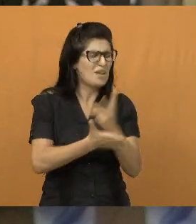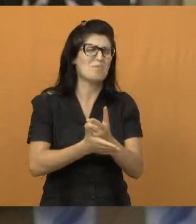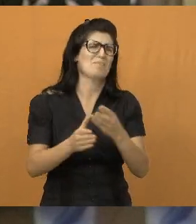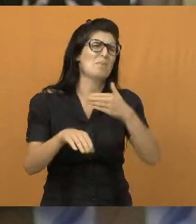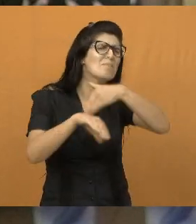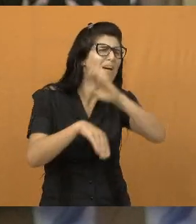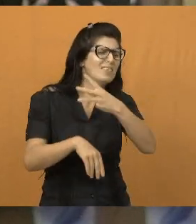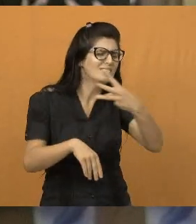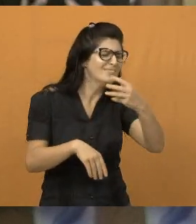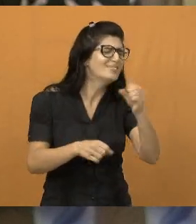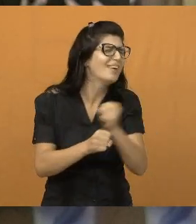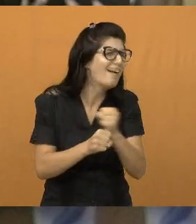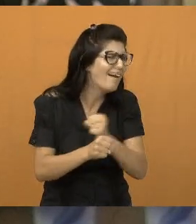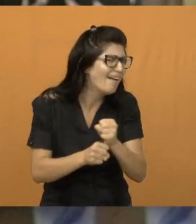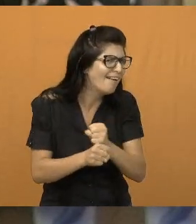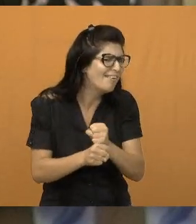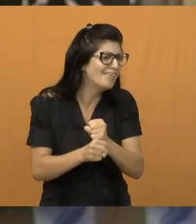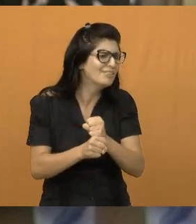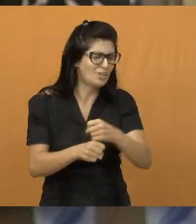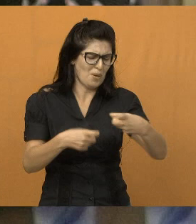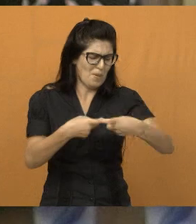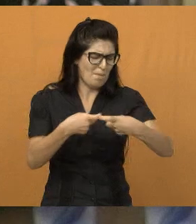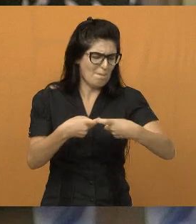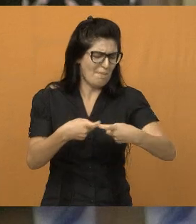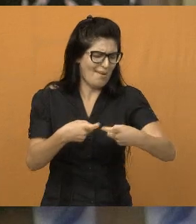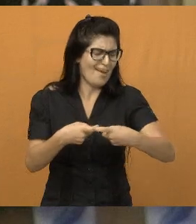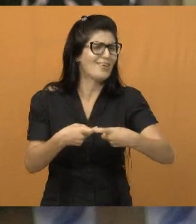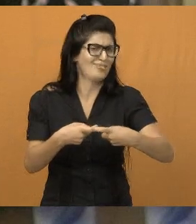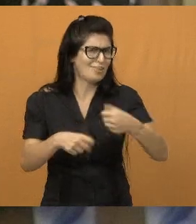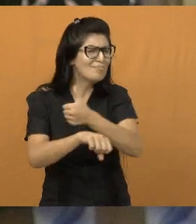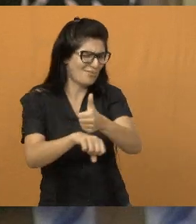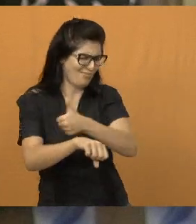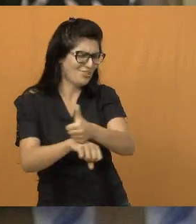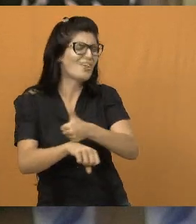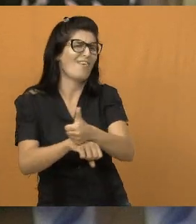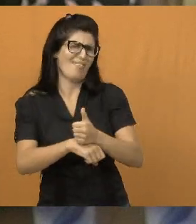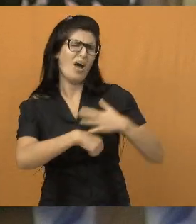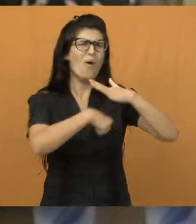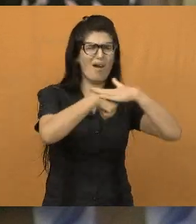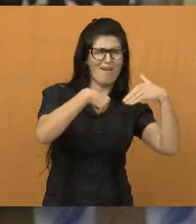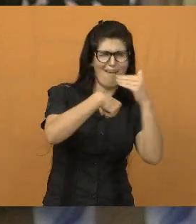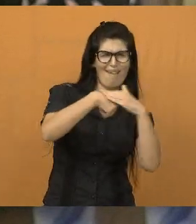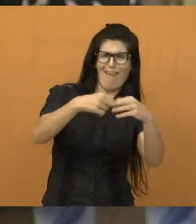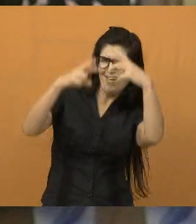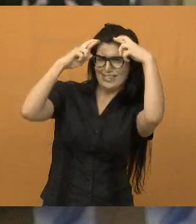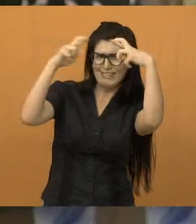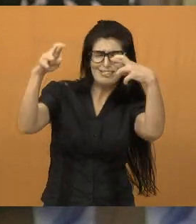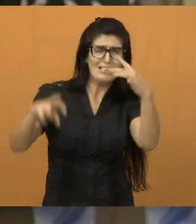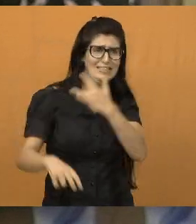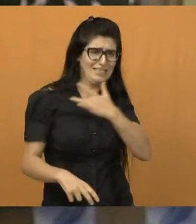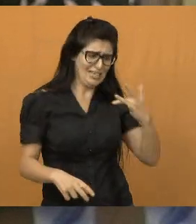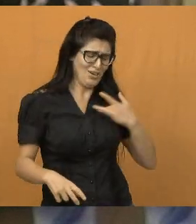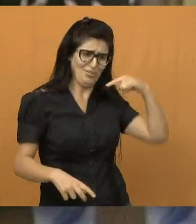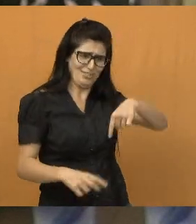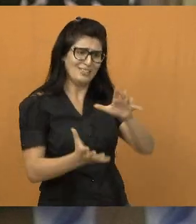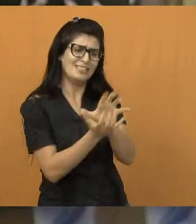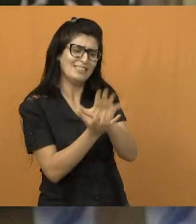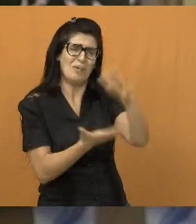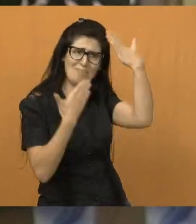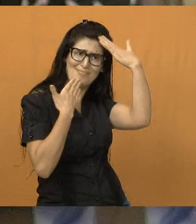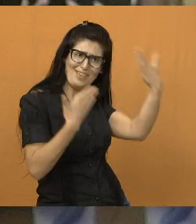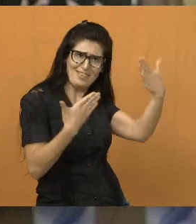30 anos como médica do Serviço Público de Saúde, a gente tem o maior carinho, o maior respeito pela saúde do nosso município. Muito